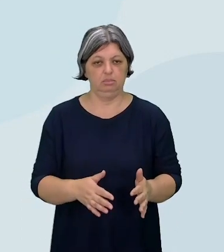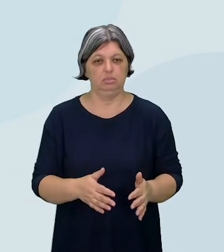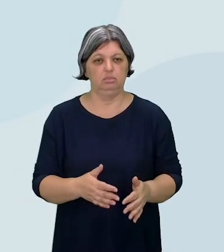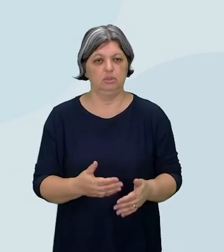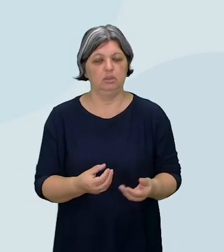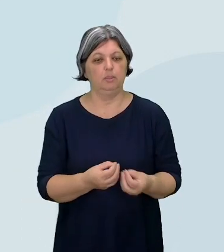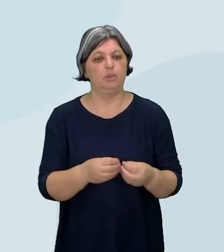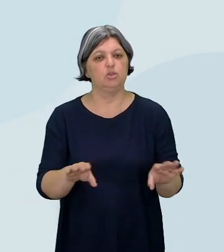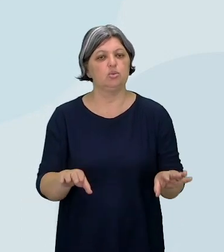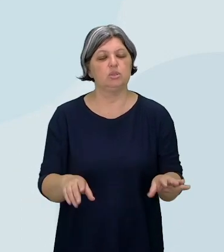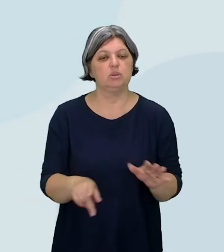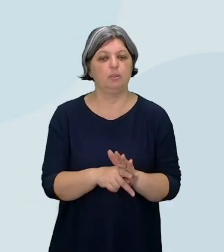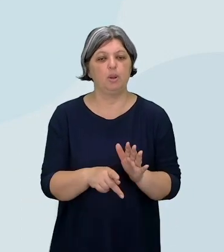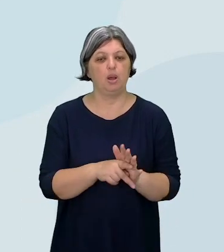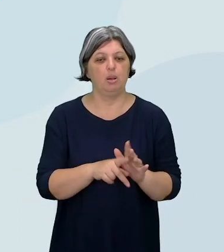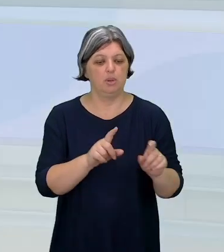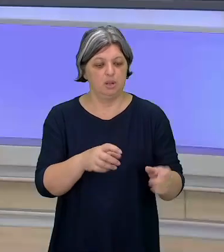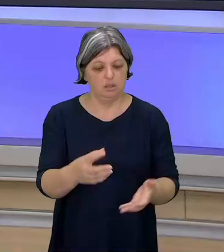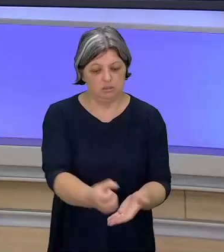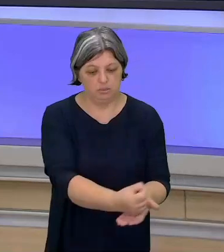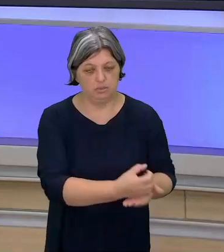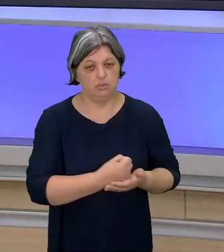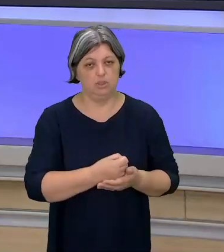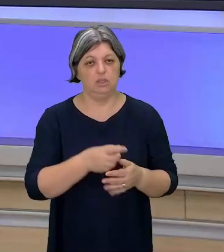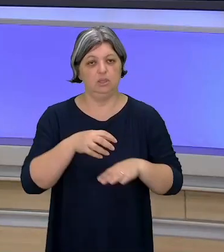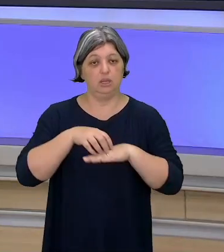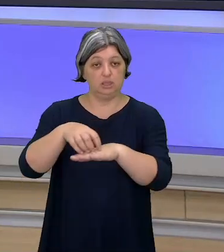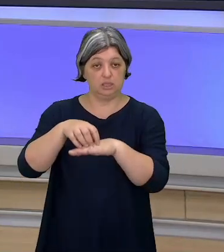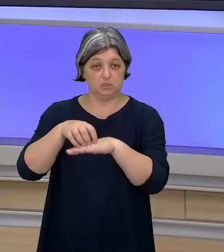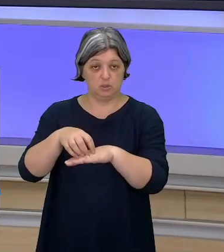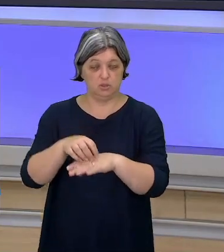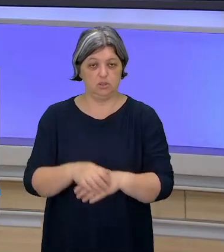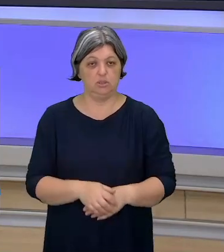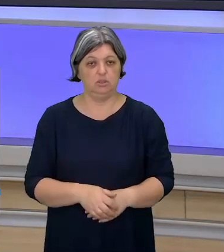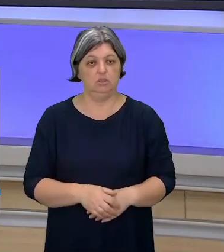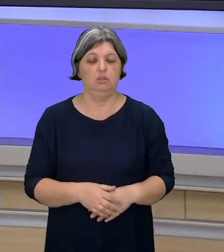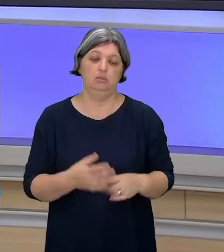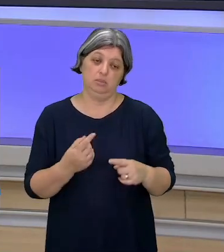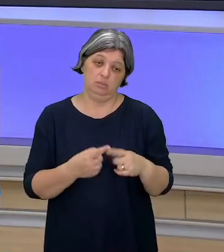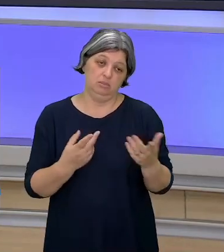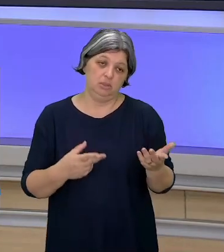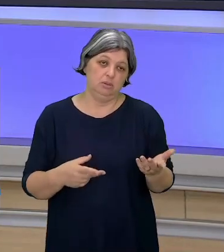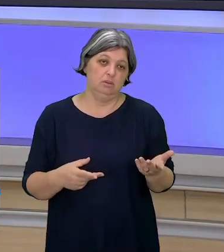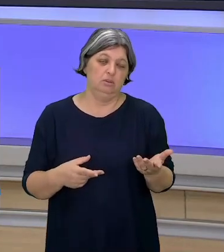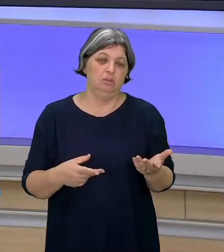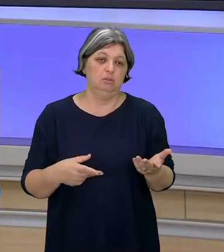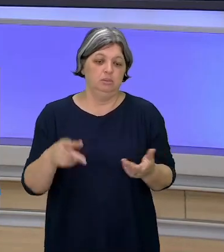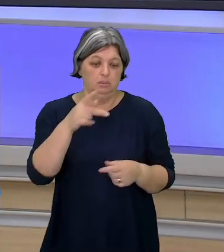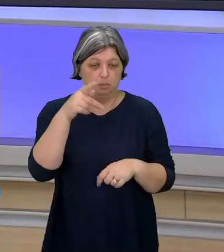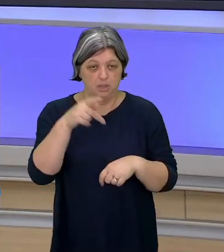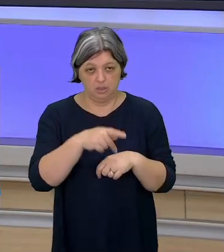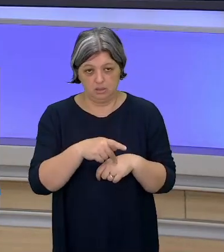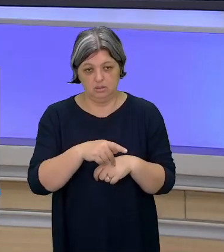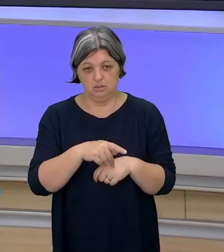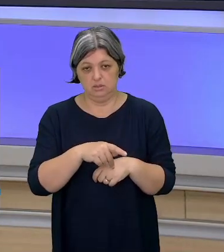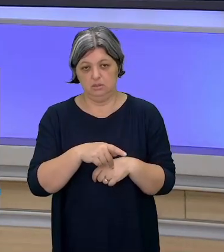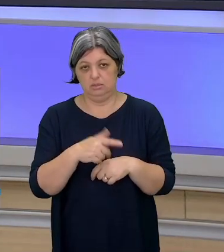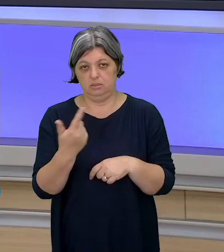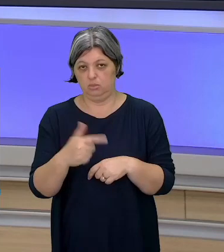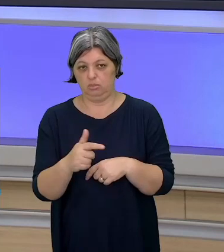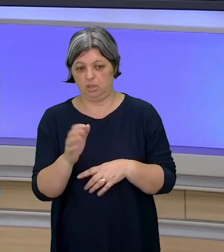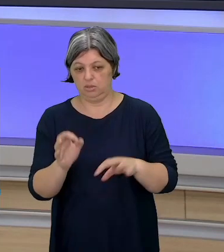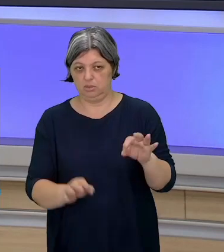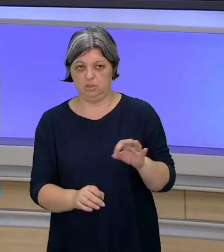colheita e transporte. Mas eu não vou dizer que eu, enquanto, por exemplo, um país, eu faço uma distribuição injusta de alimentos. Um